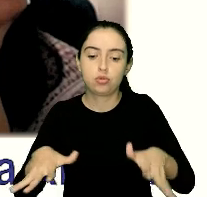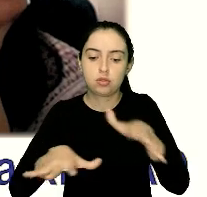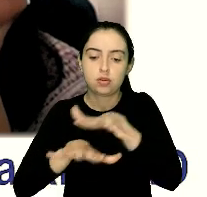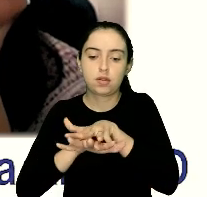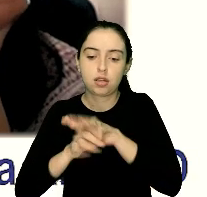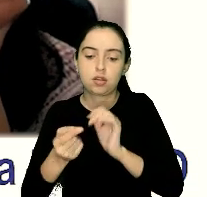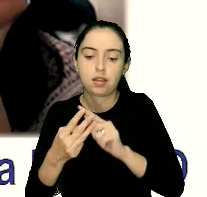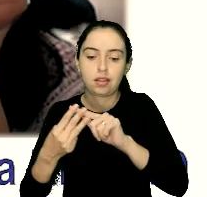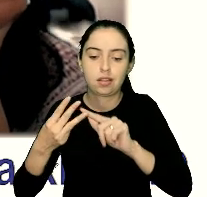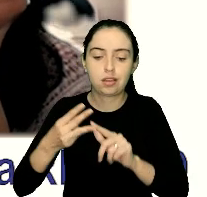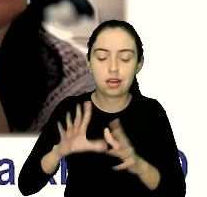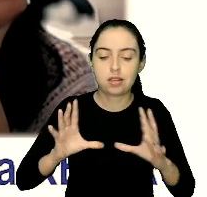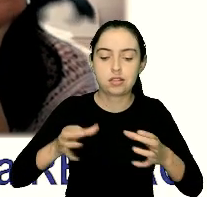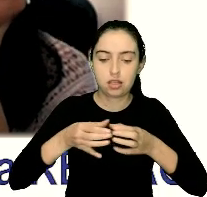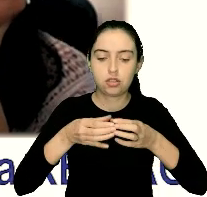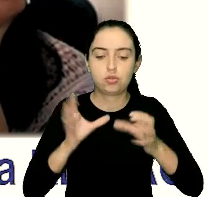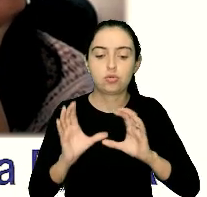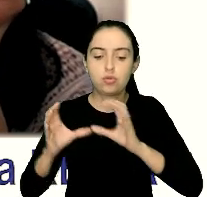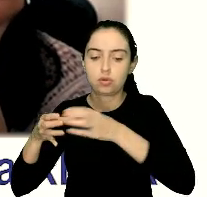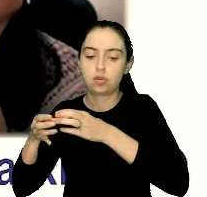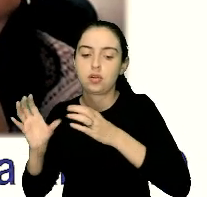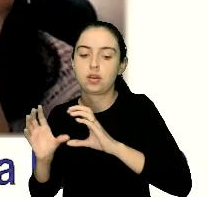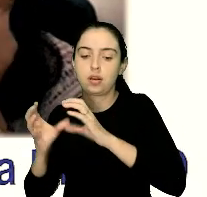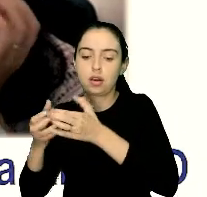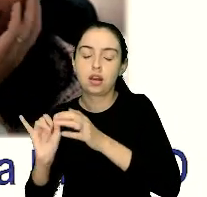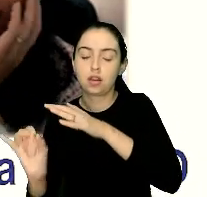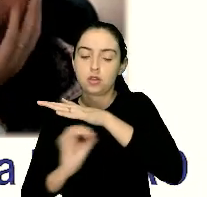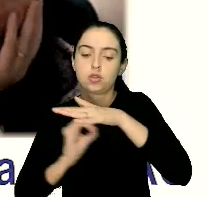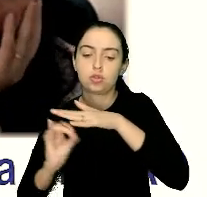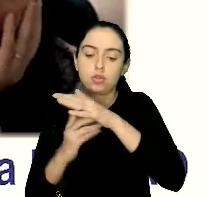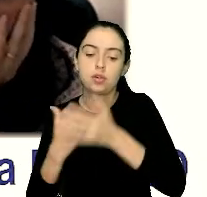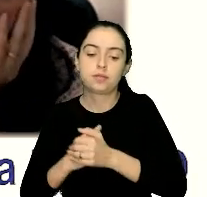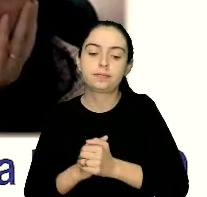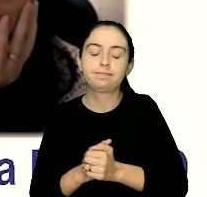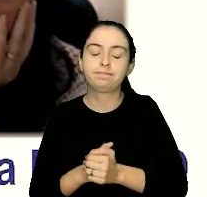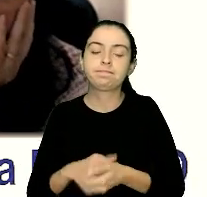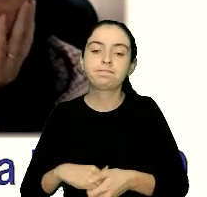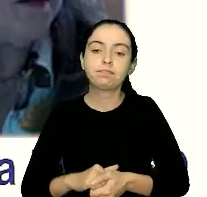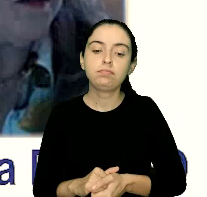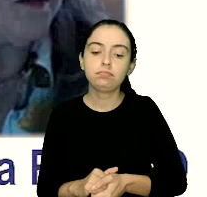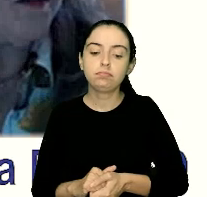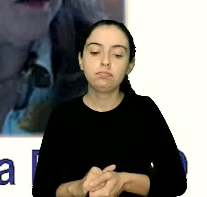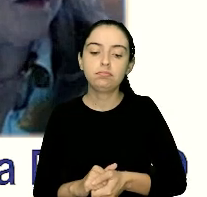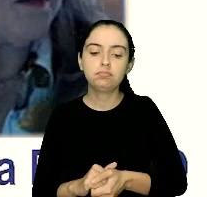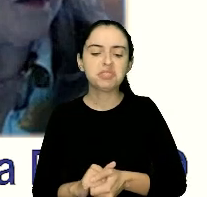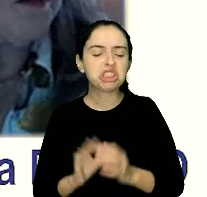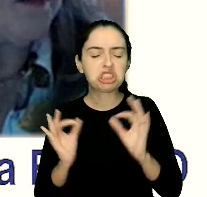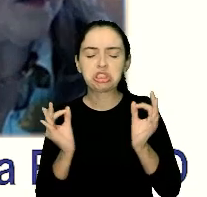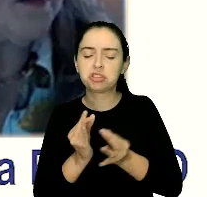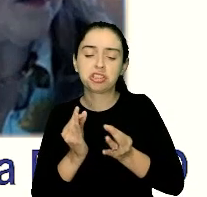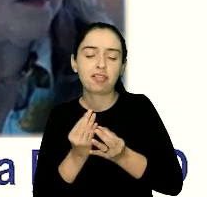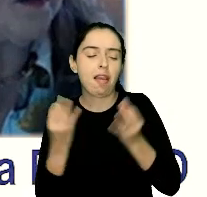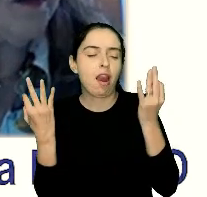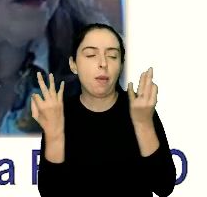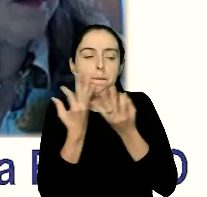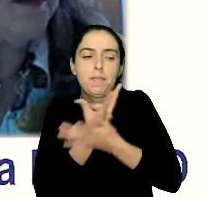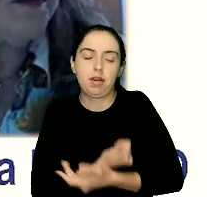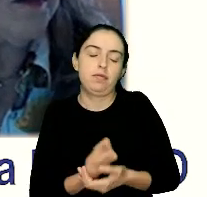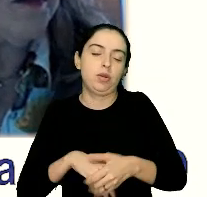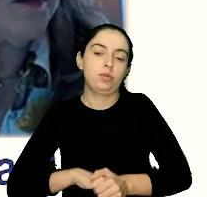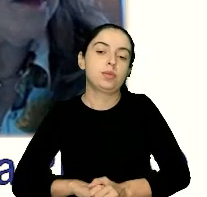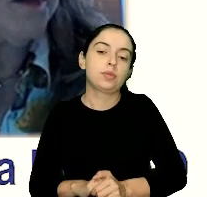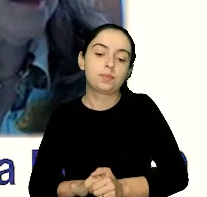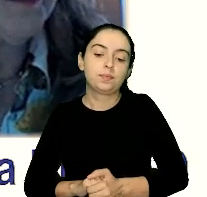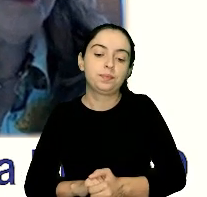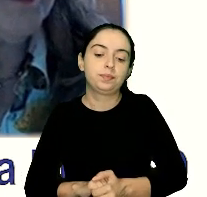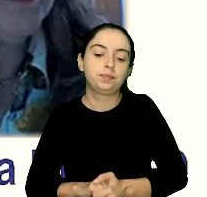os 3 órgãos da 3ª região. Então, isso já foi sensacional. No meio do